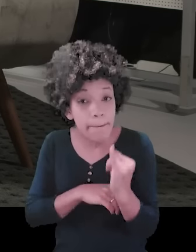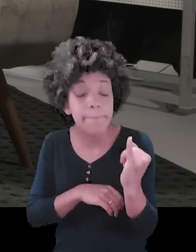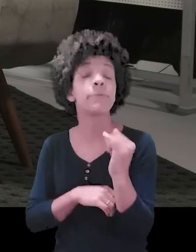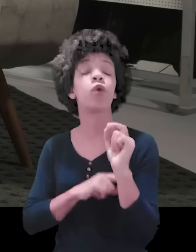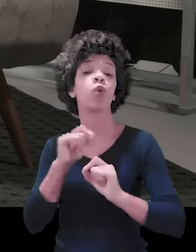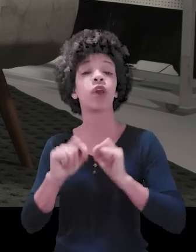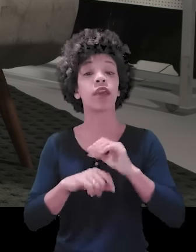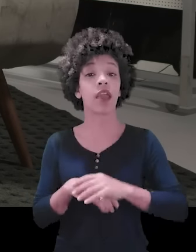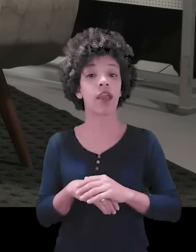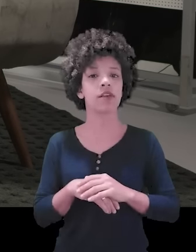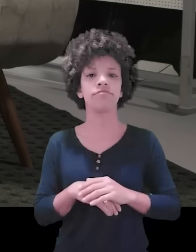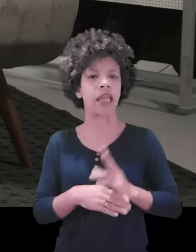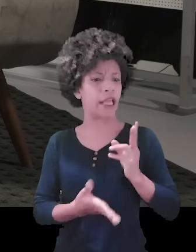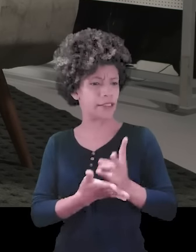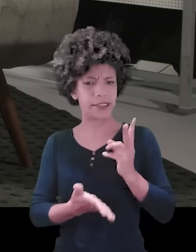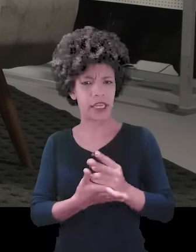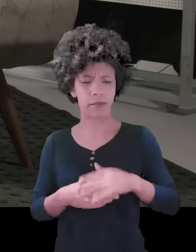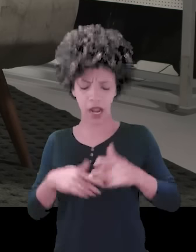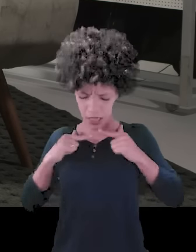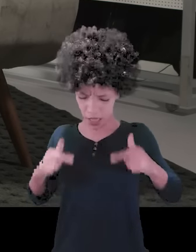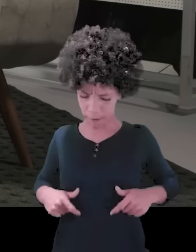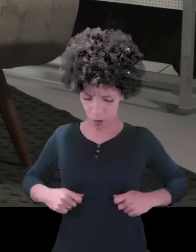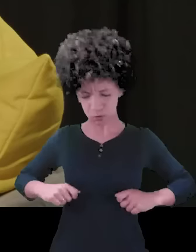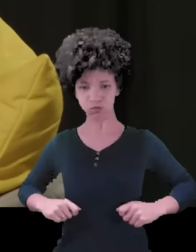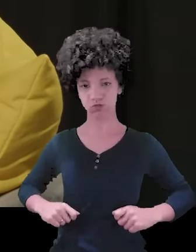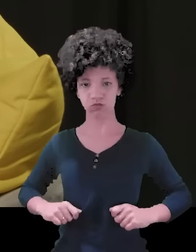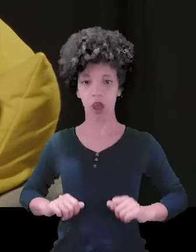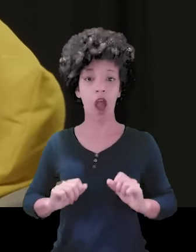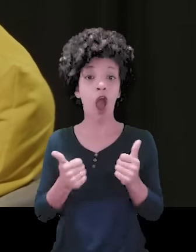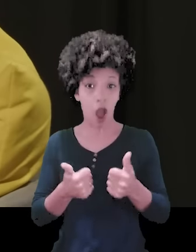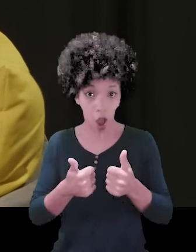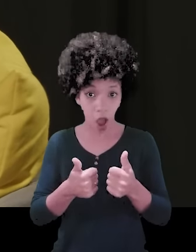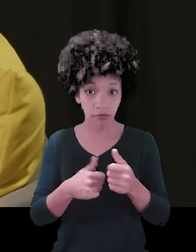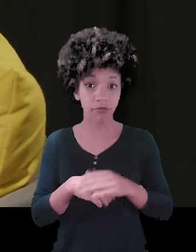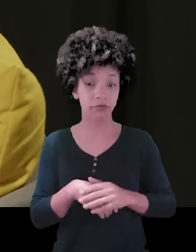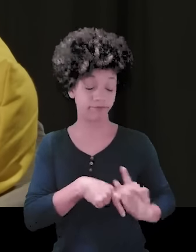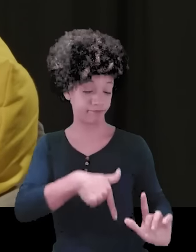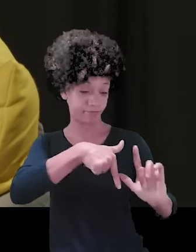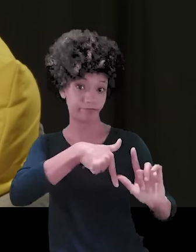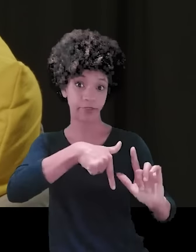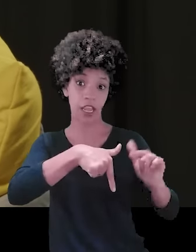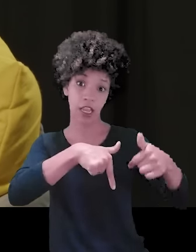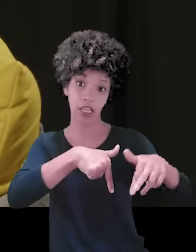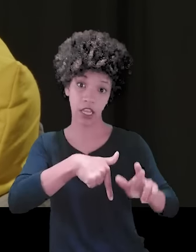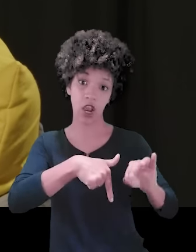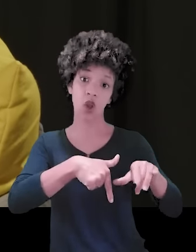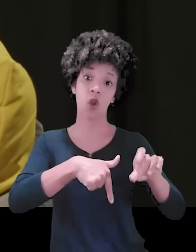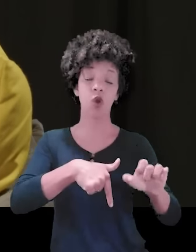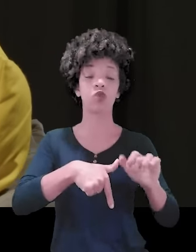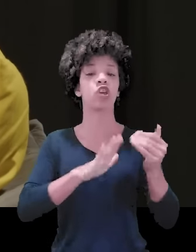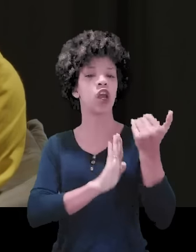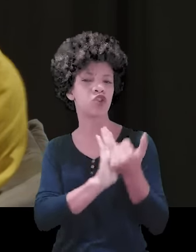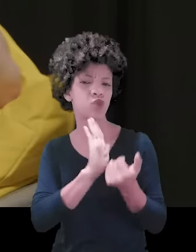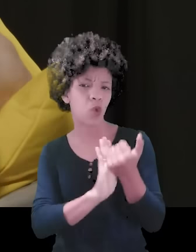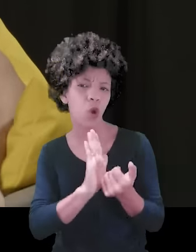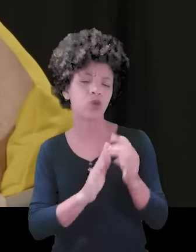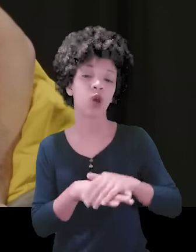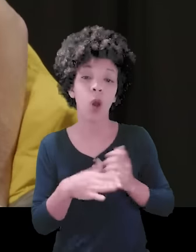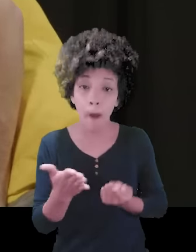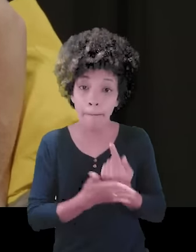importante é para toda hora você por elas a massa no corpo ó tá aqui ó QR Code cupom de desconto